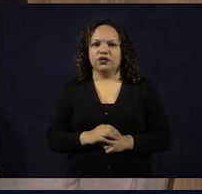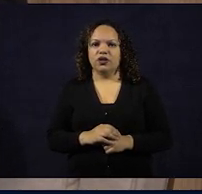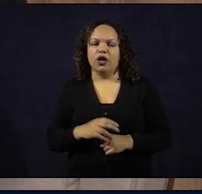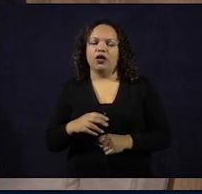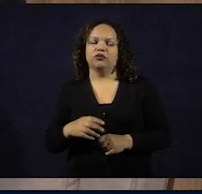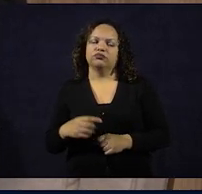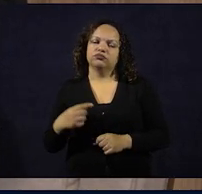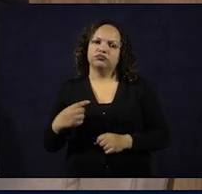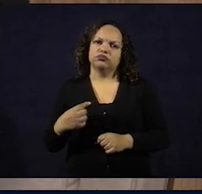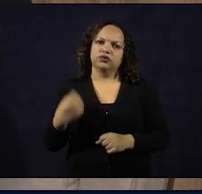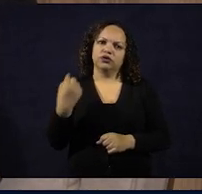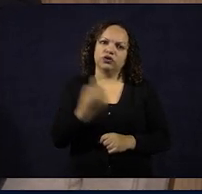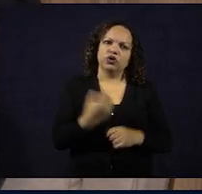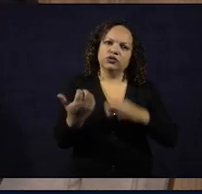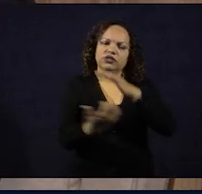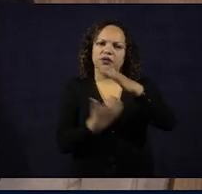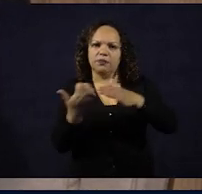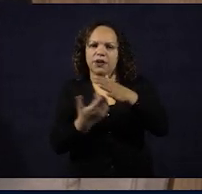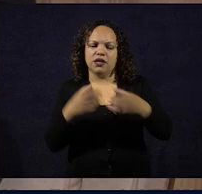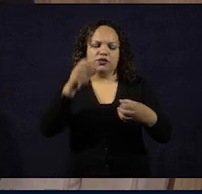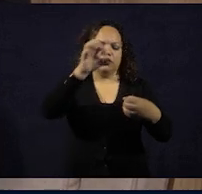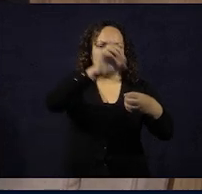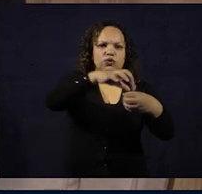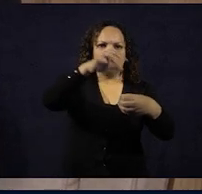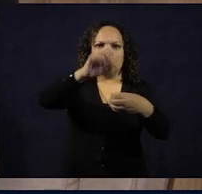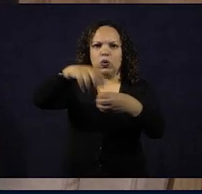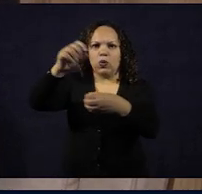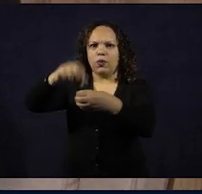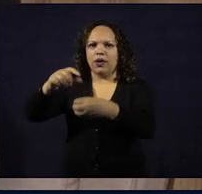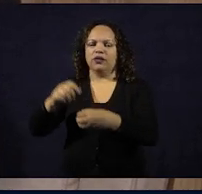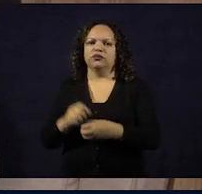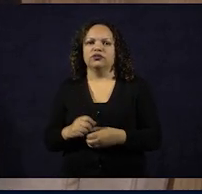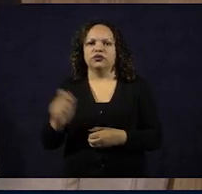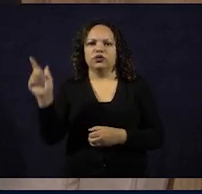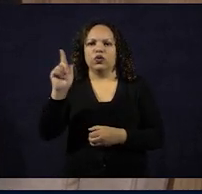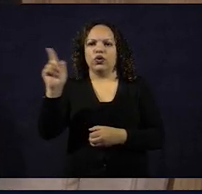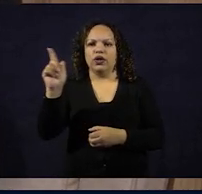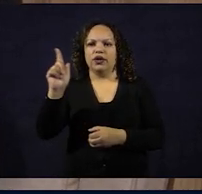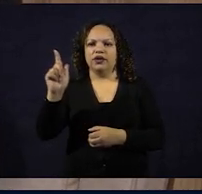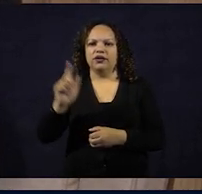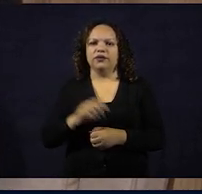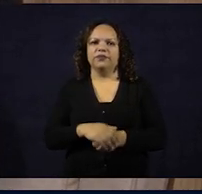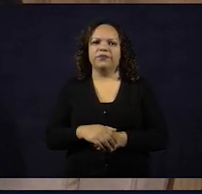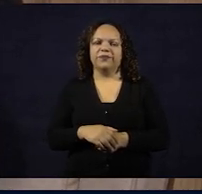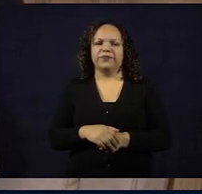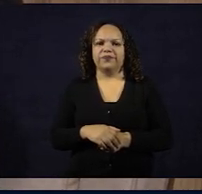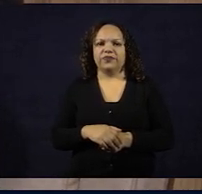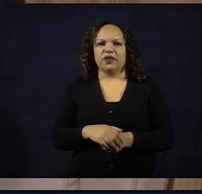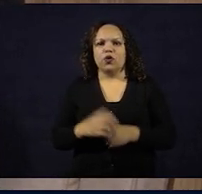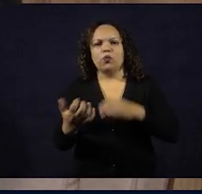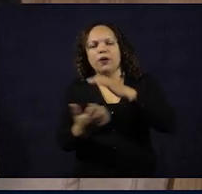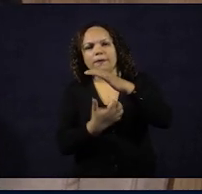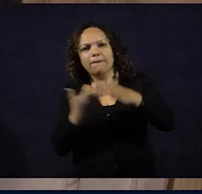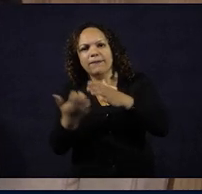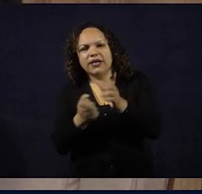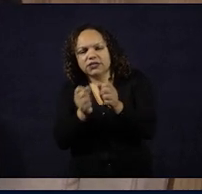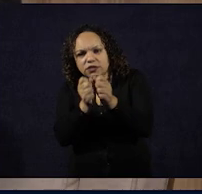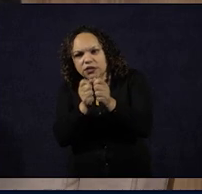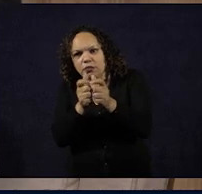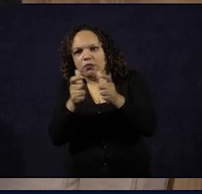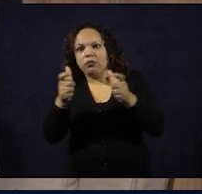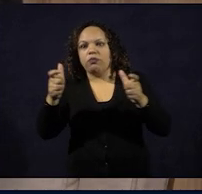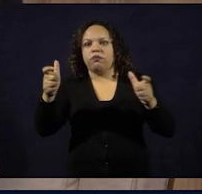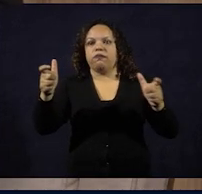IPO a gente é uma empresa de sementes Goiana E o emprego uma empresa de autoconhecimento